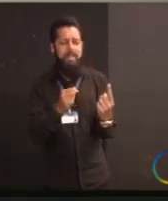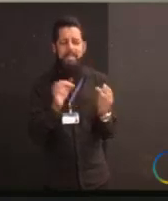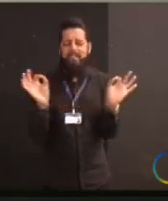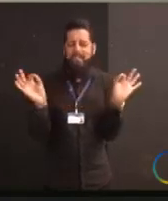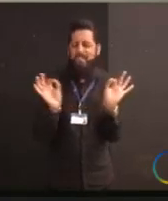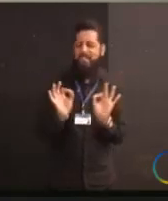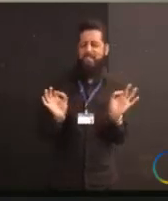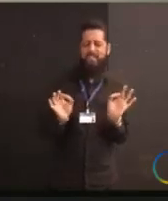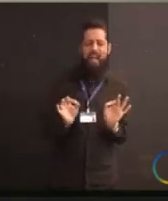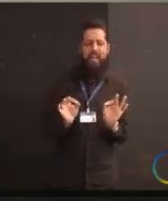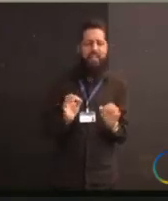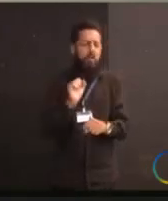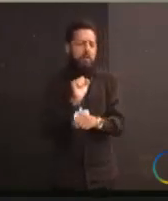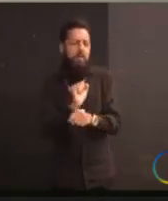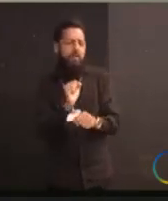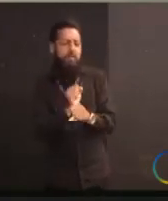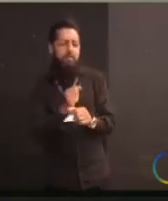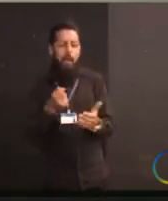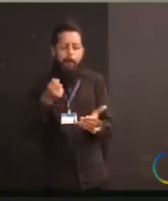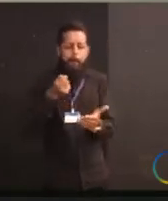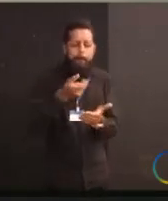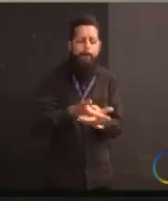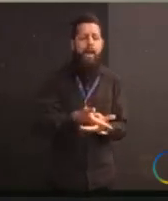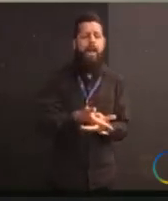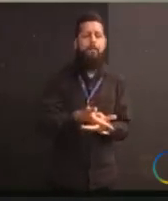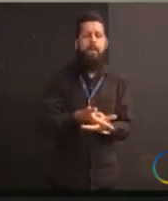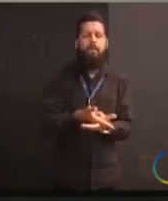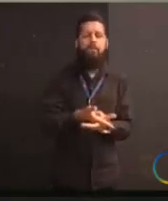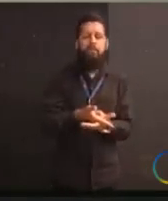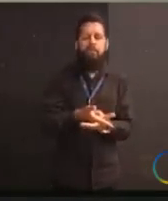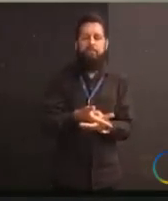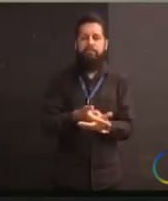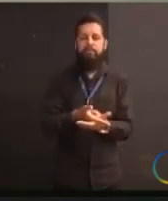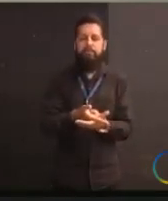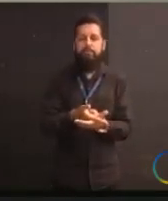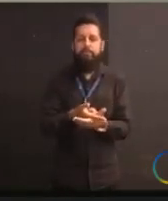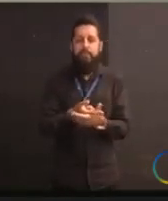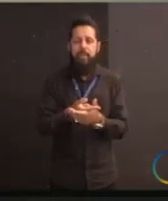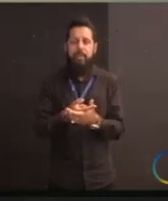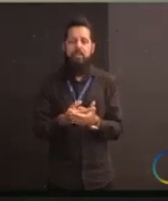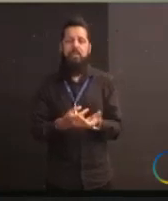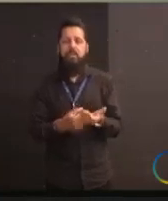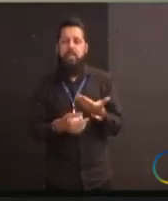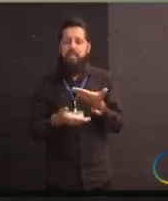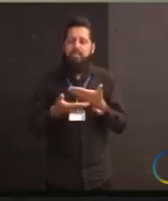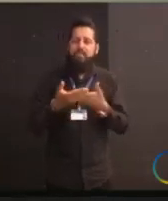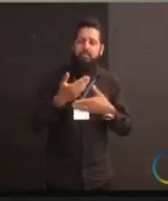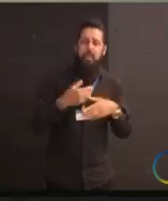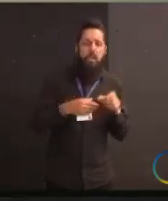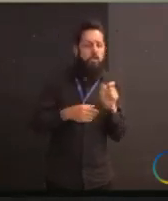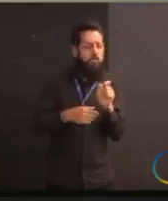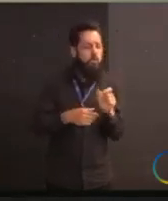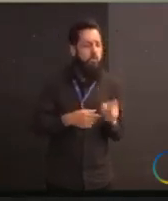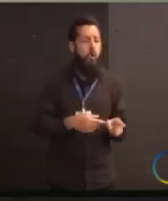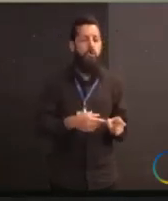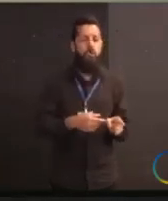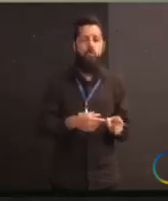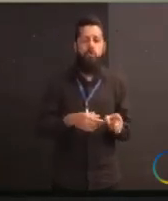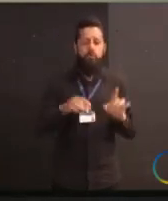o pagamento nem mesmo da compreensão da inteligência dos próximos, então